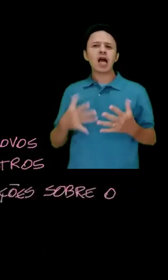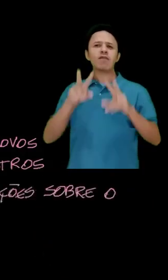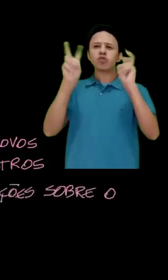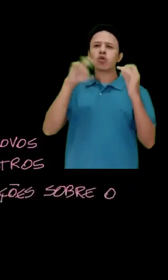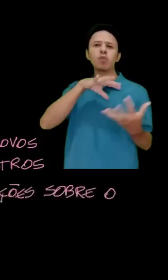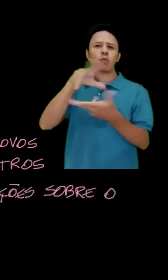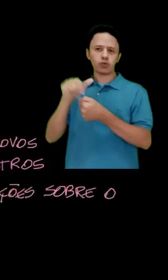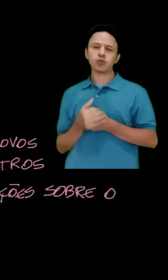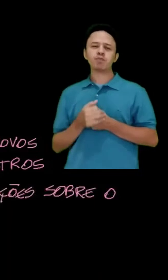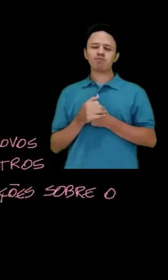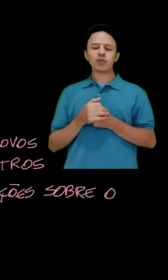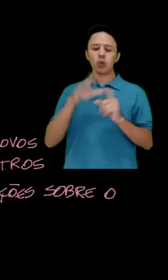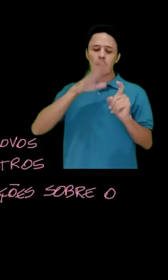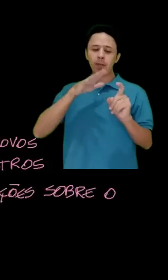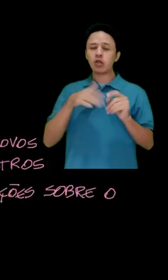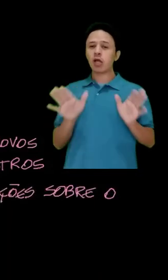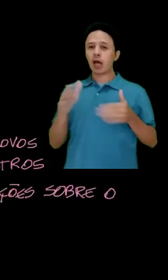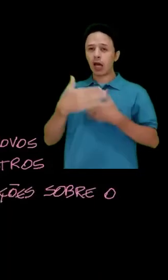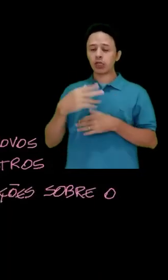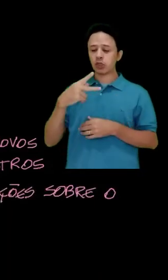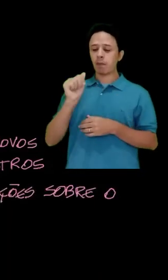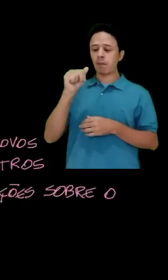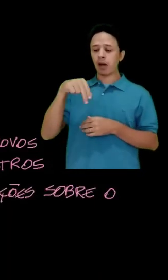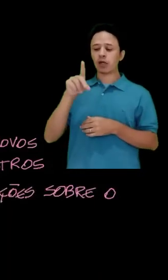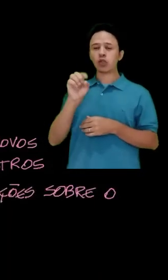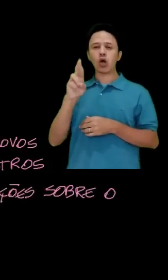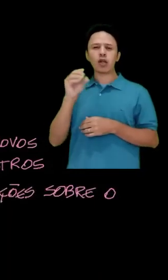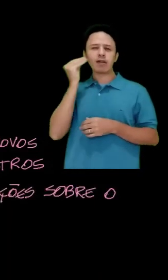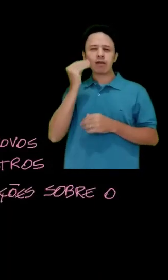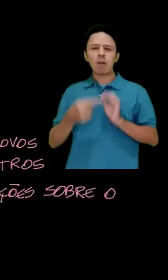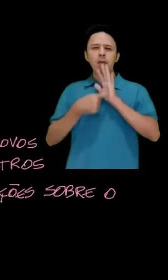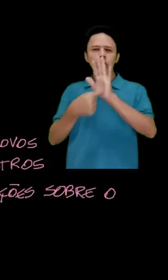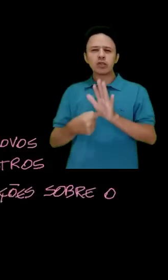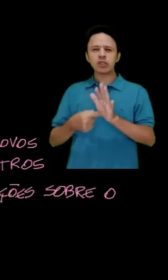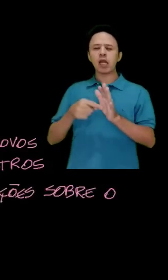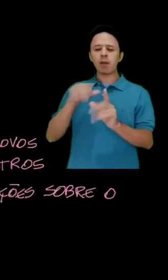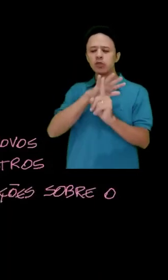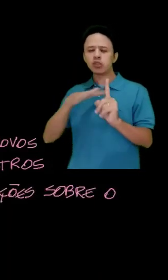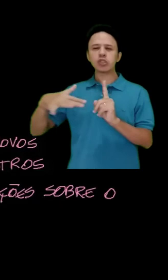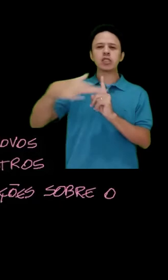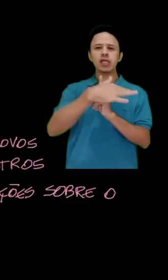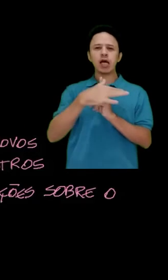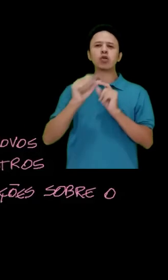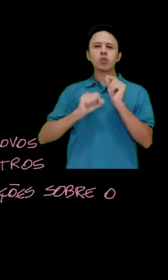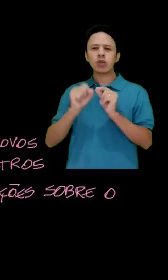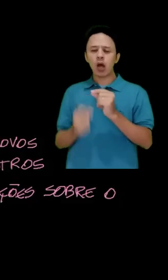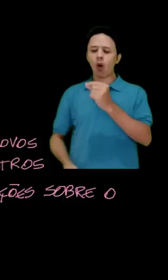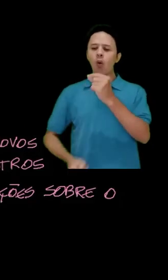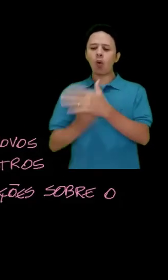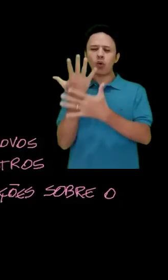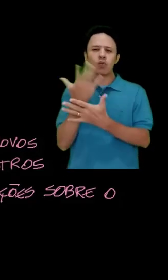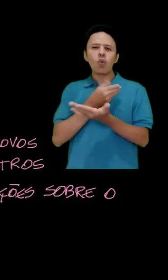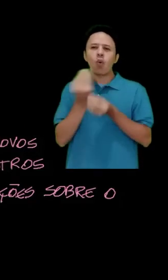mundo. No caso do mito da Caixa de Pandora, ele tentava transmitir para a sociedade grega daquela época a